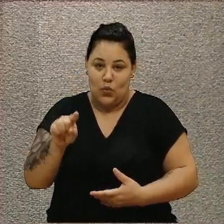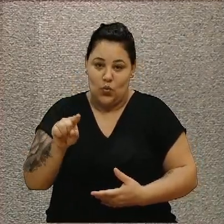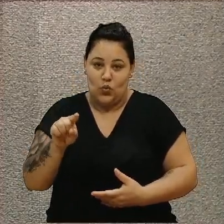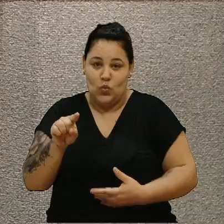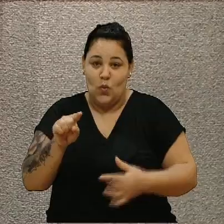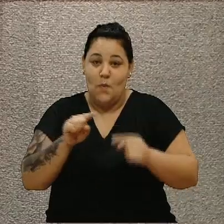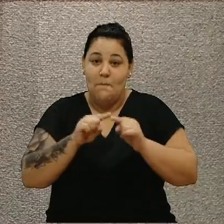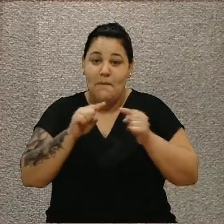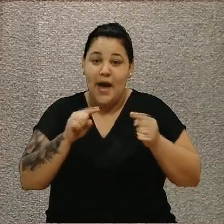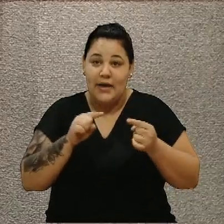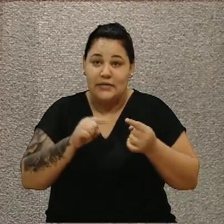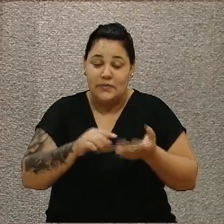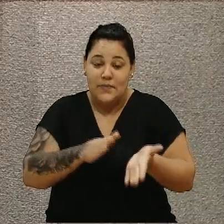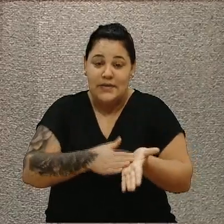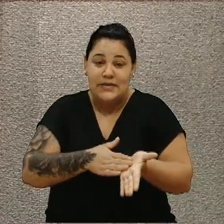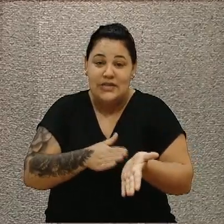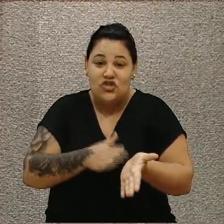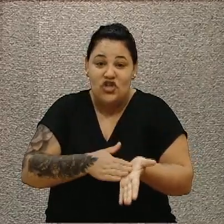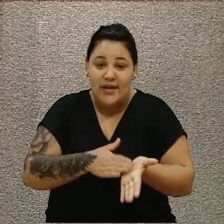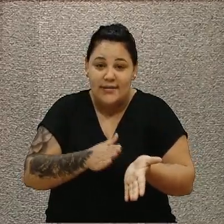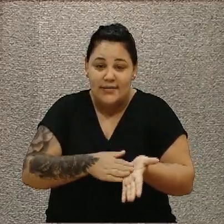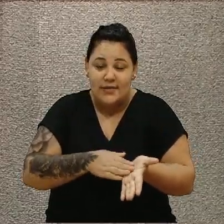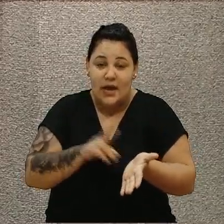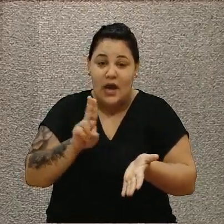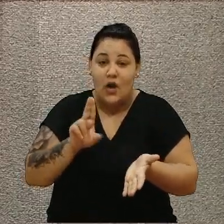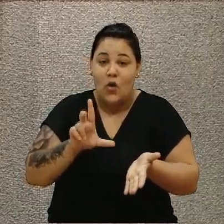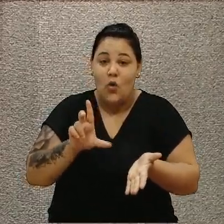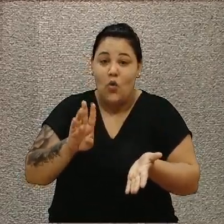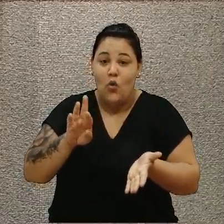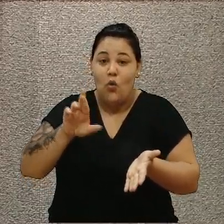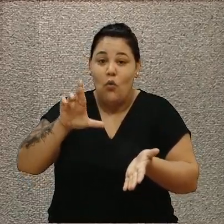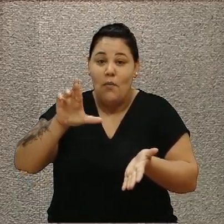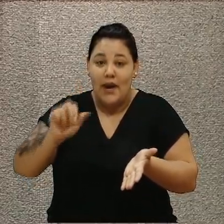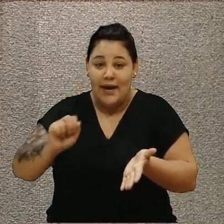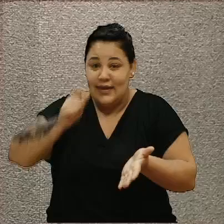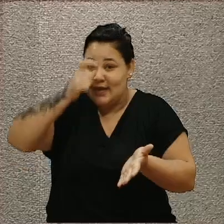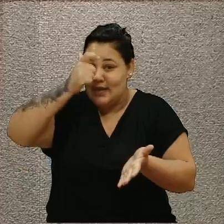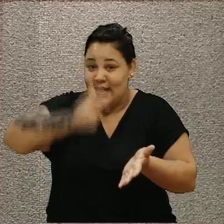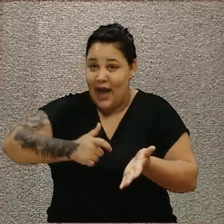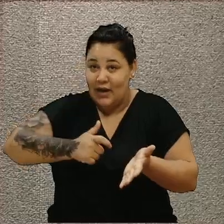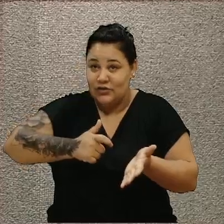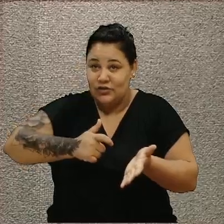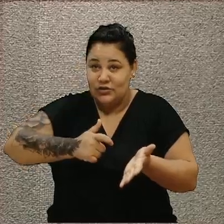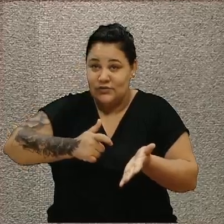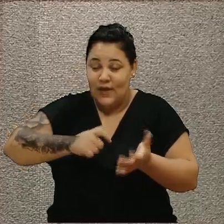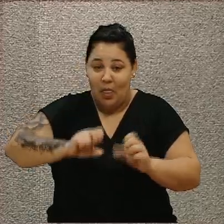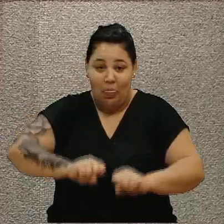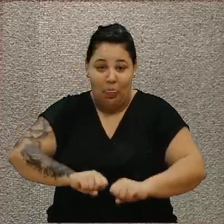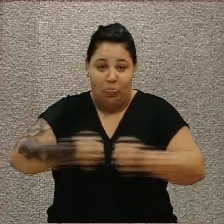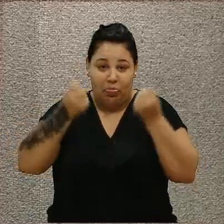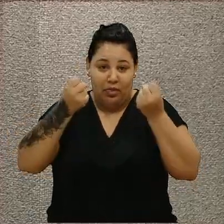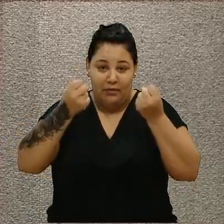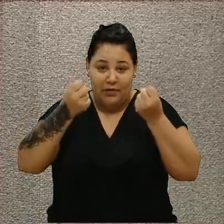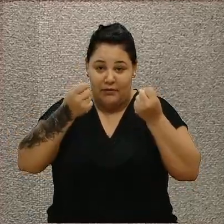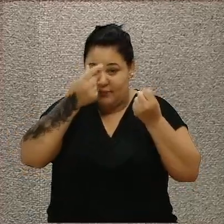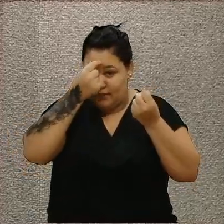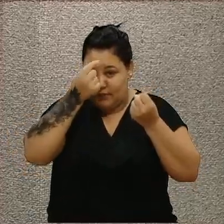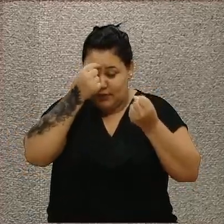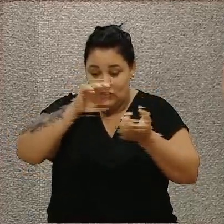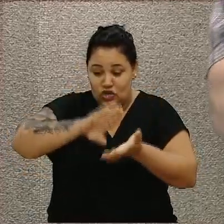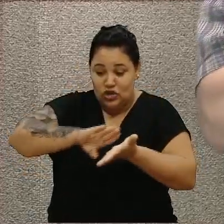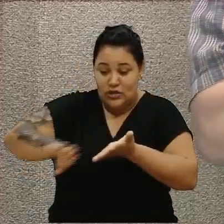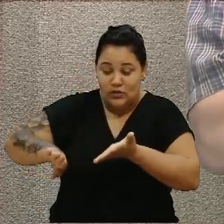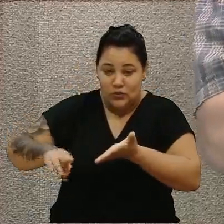uma exigência da UBRA, tá? Que acha que vão destruir a universidade, né, com a retirada do trem. Peço a palavra.